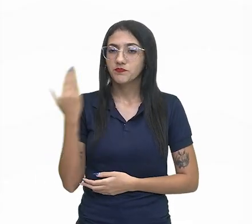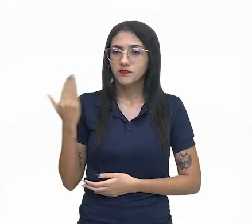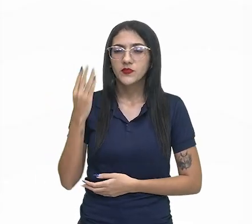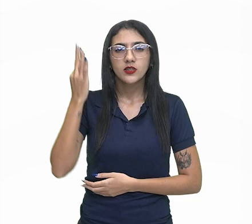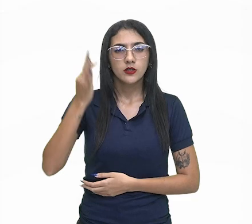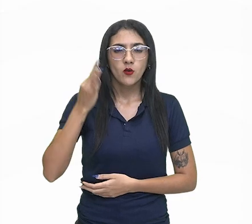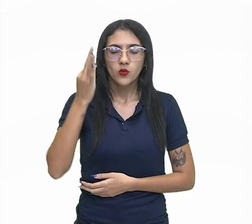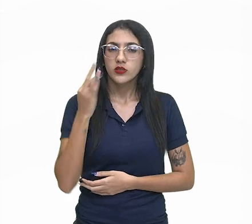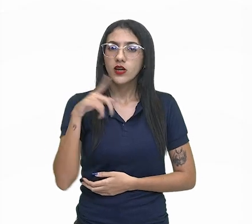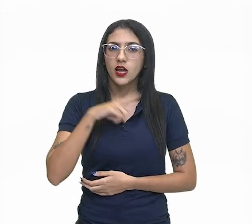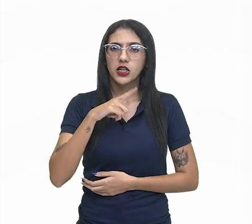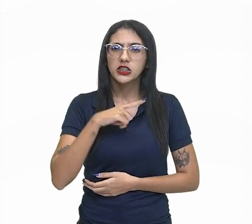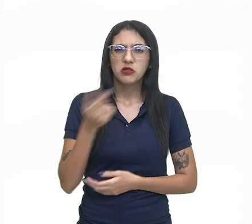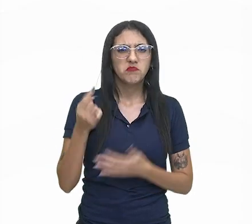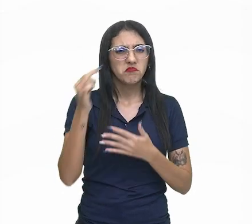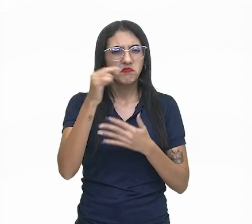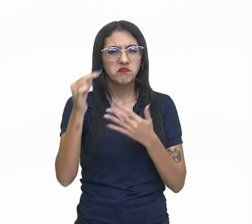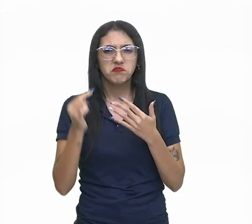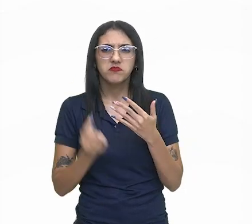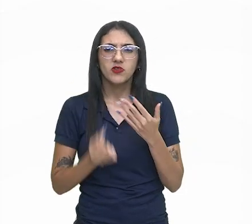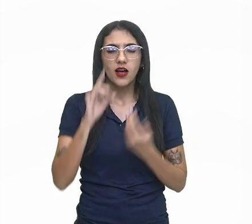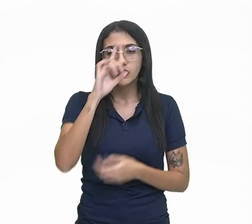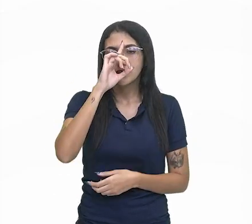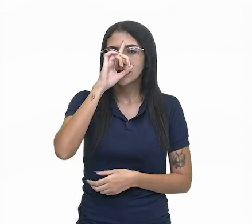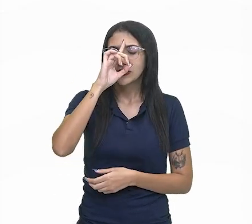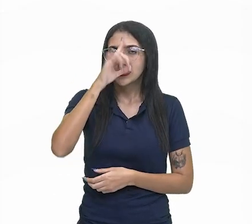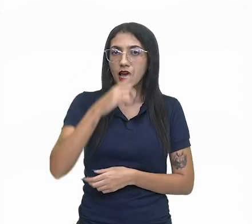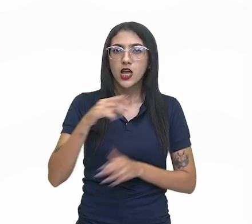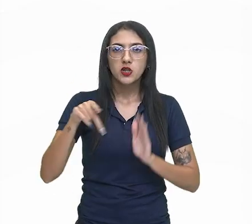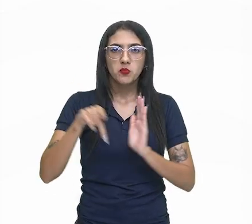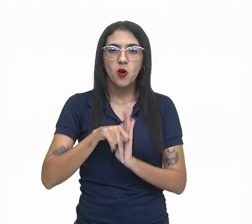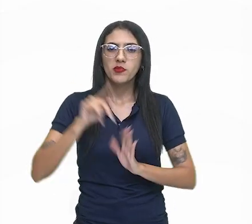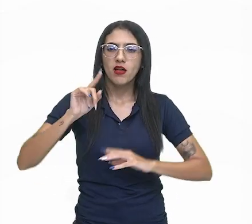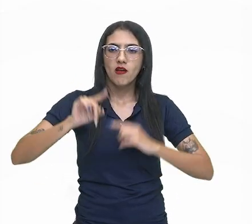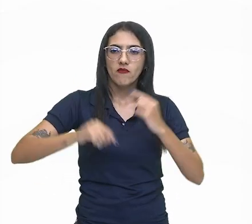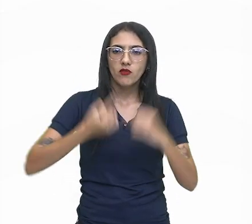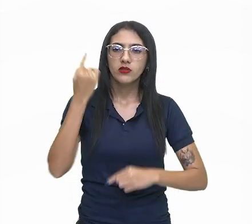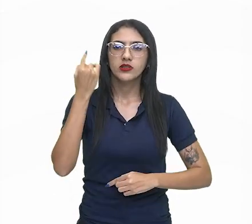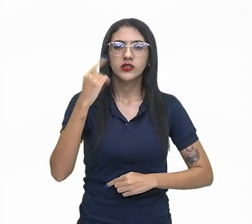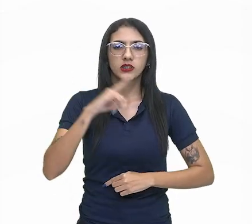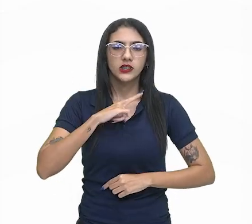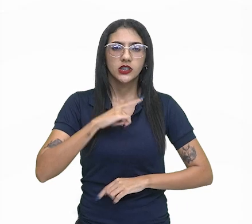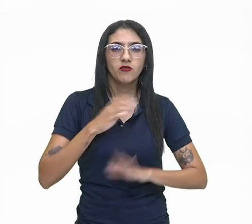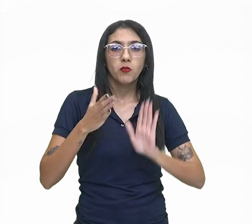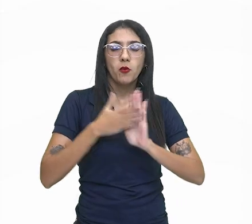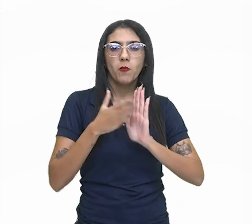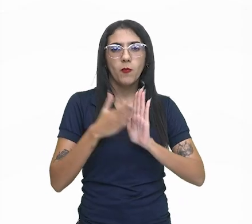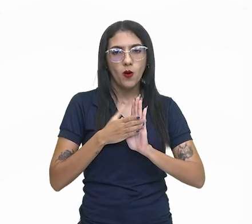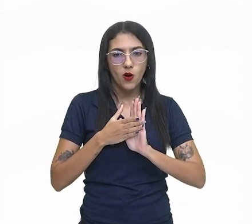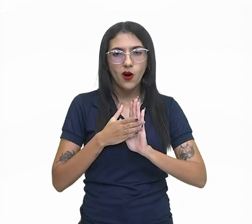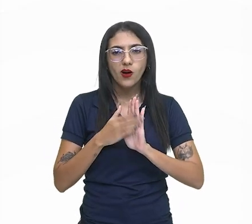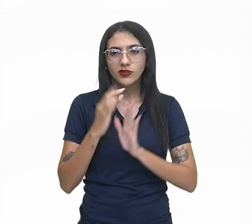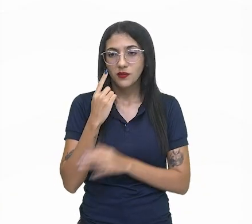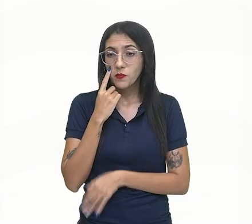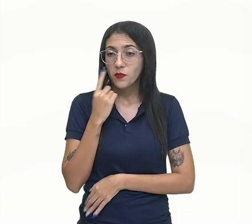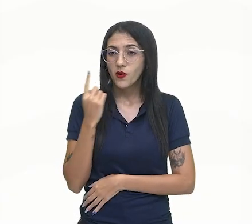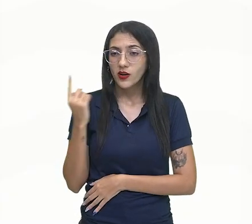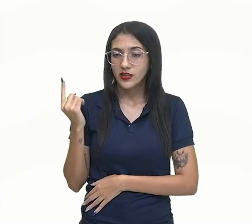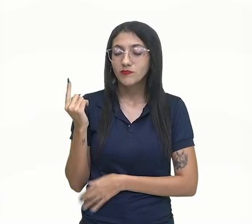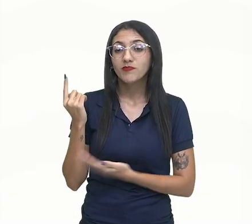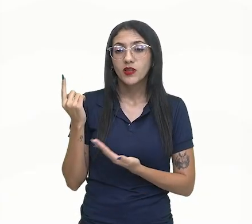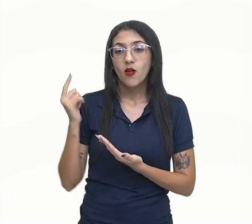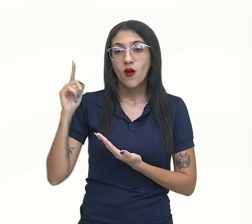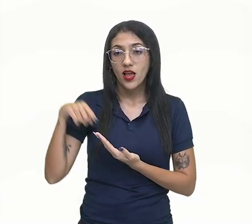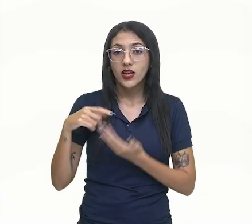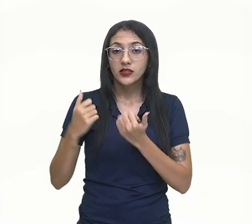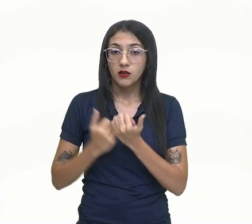ele reúne essas ideias evolucionistas, né, que foram propostas por Charles Darwin, e ela é apoiada